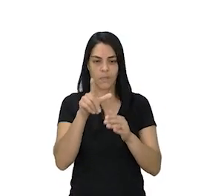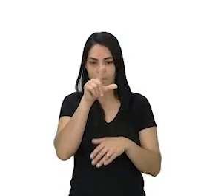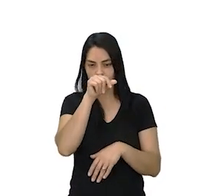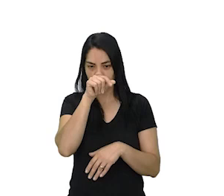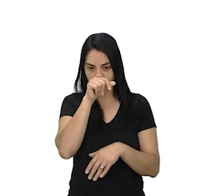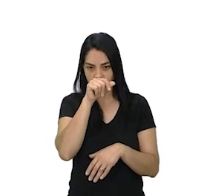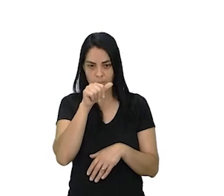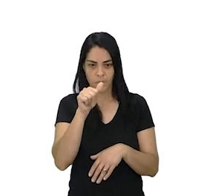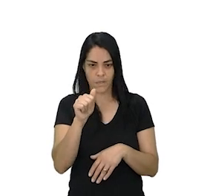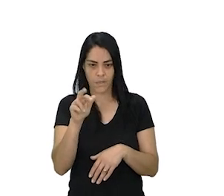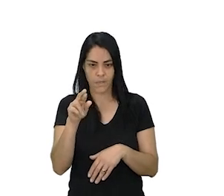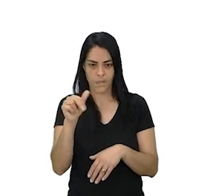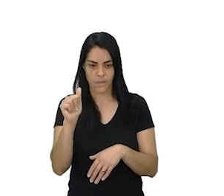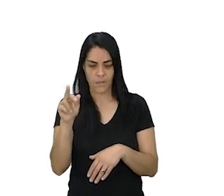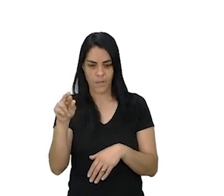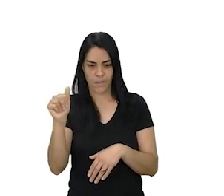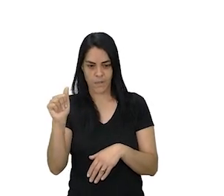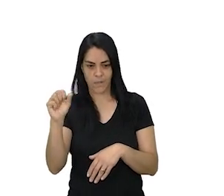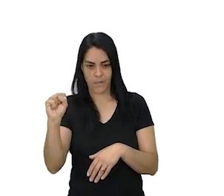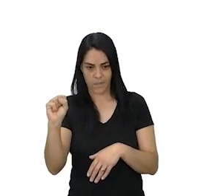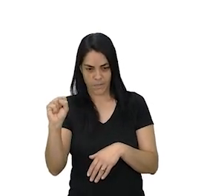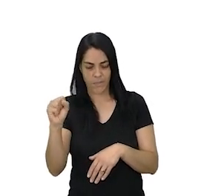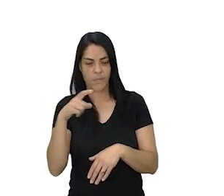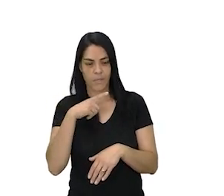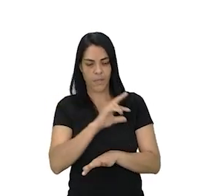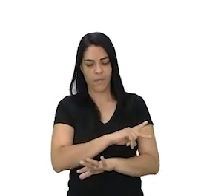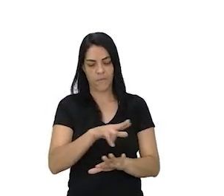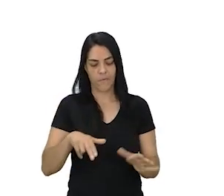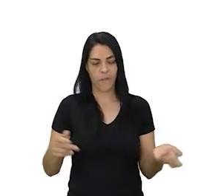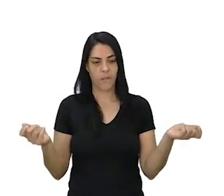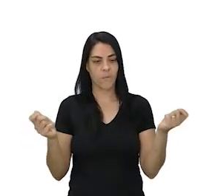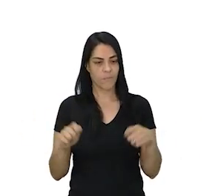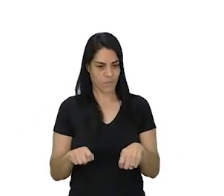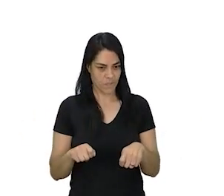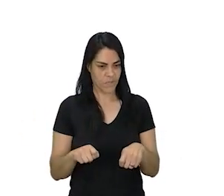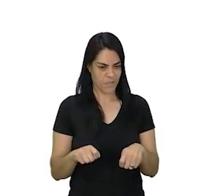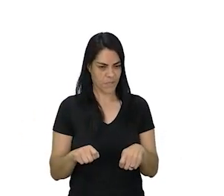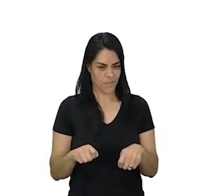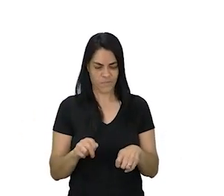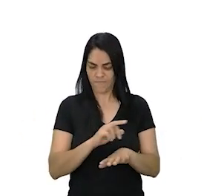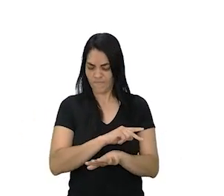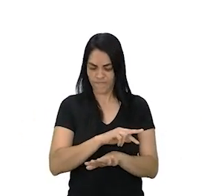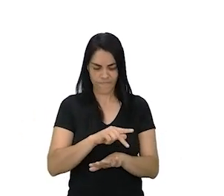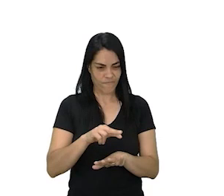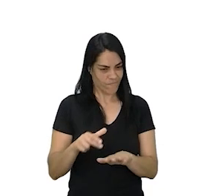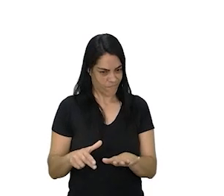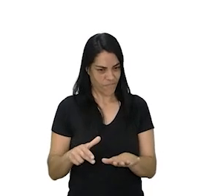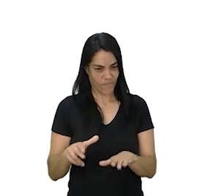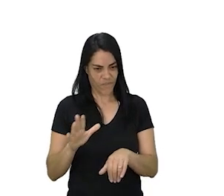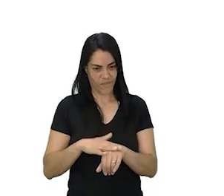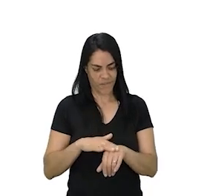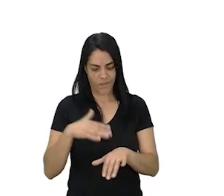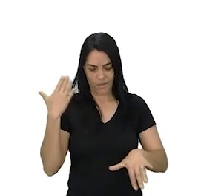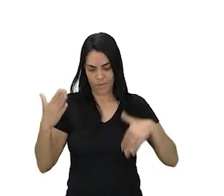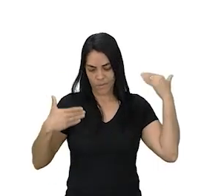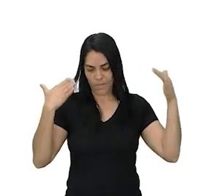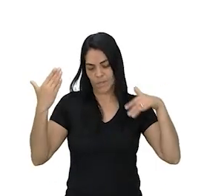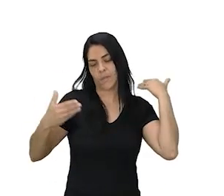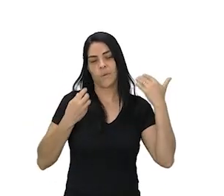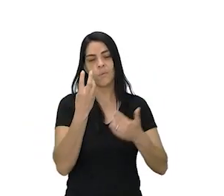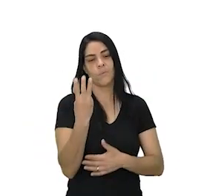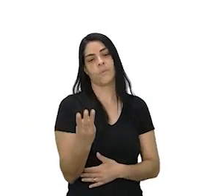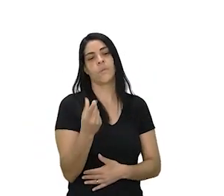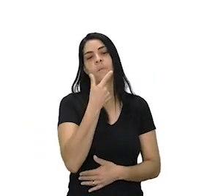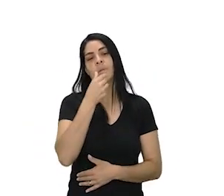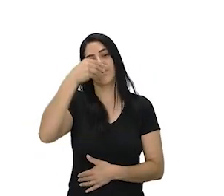eu tenho aqui? Eu tenho inúmeras possibilidades. Então, eu faria aí o meu passeio com meus 3 sobrinhos de uma vez